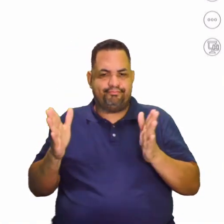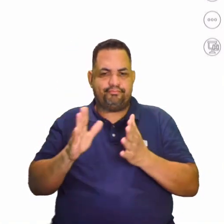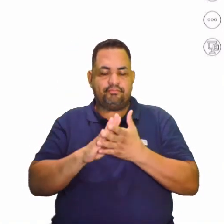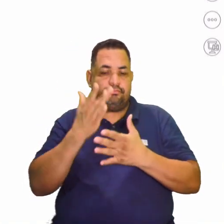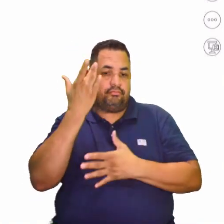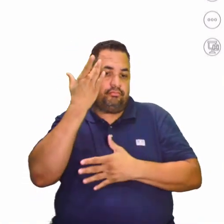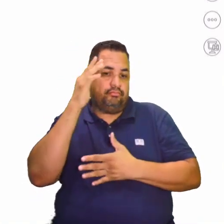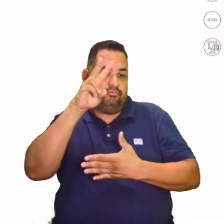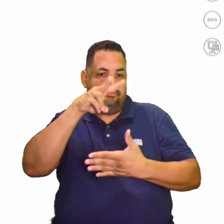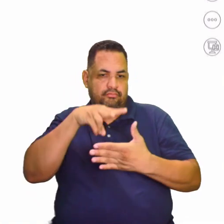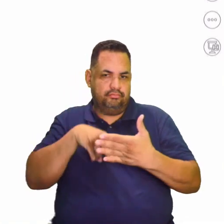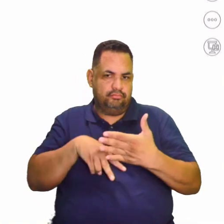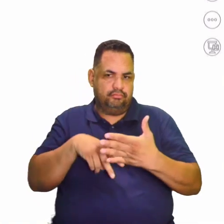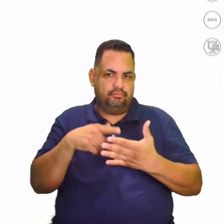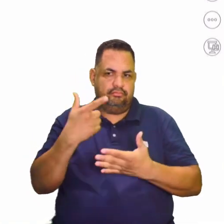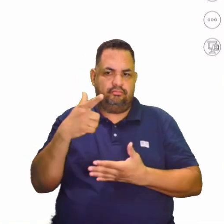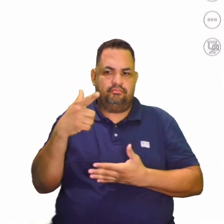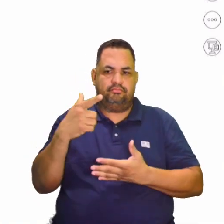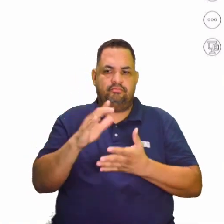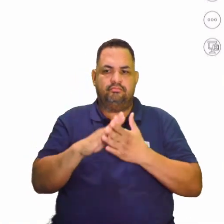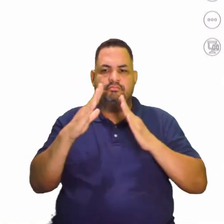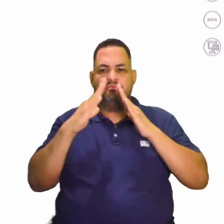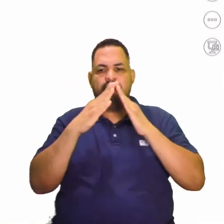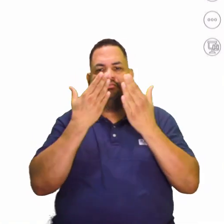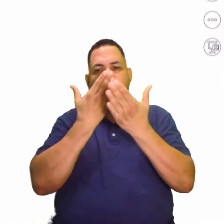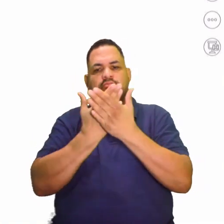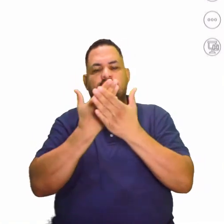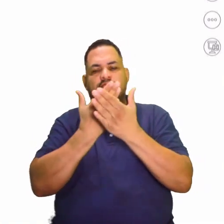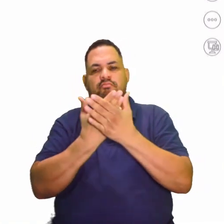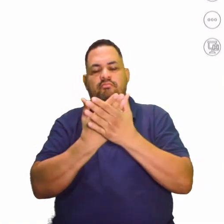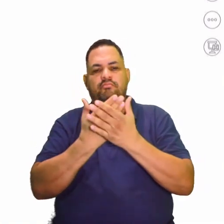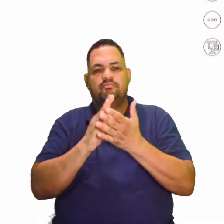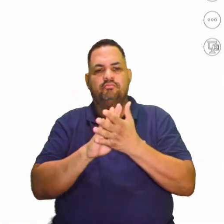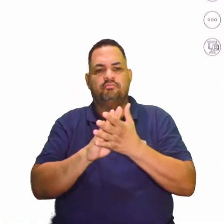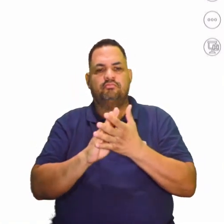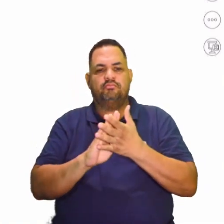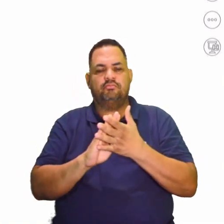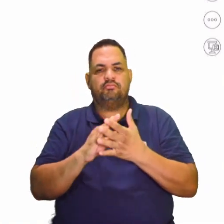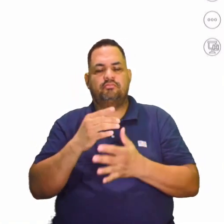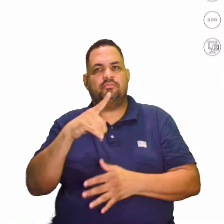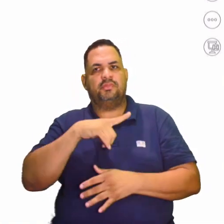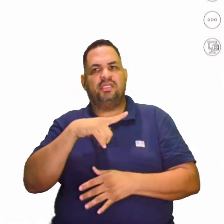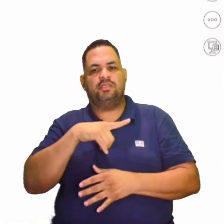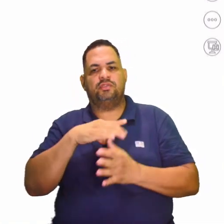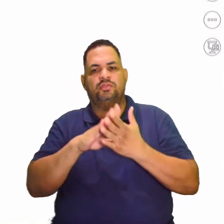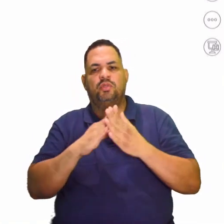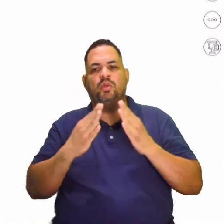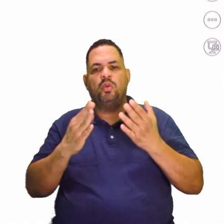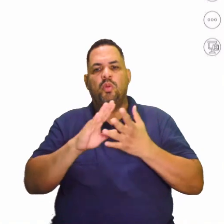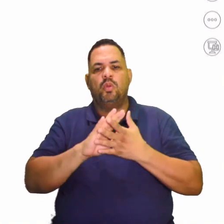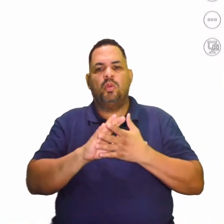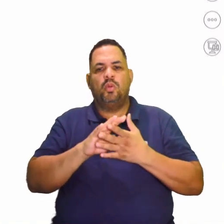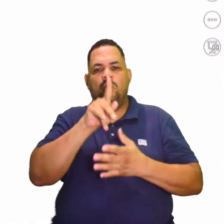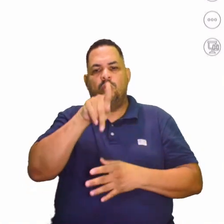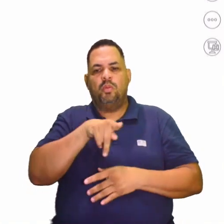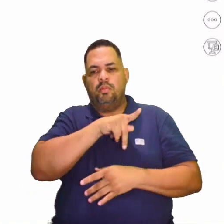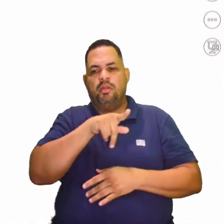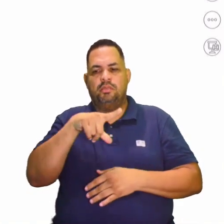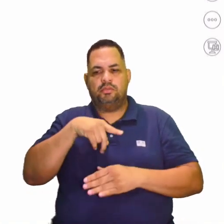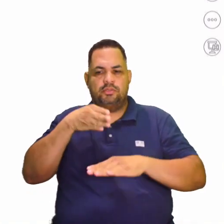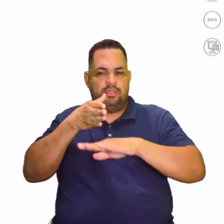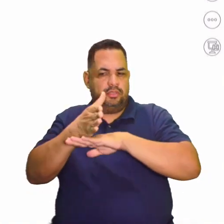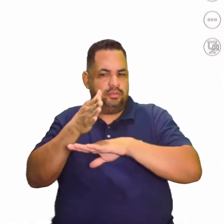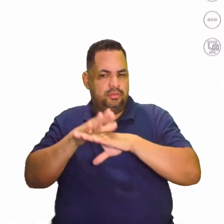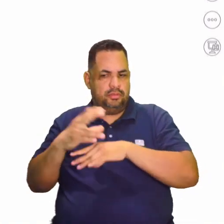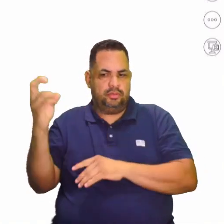sabiam ler, não havia escola para a maioria das pessoas, né? Só os padres nos mosteiros que tinham acesso